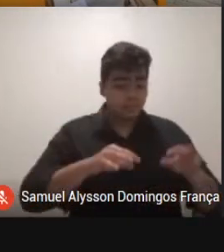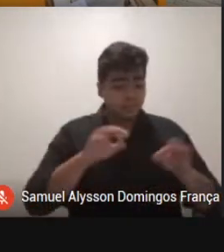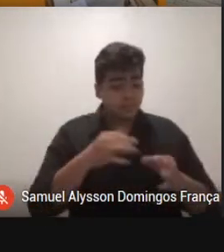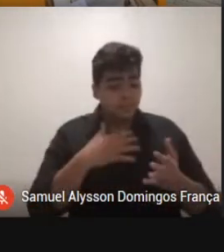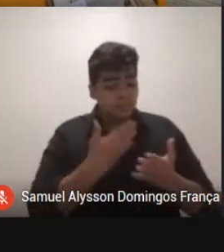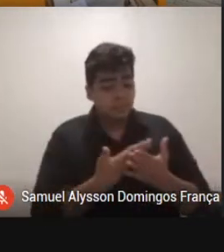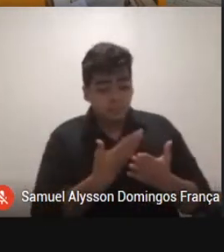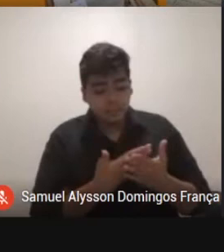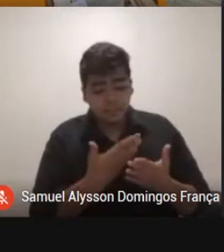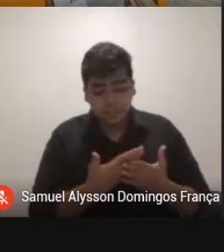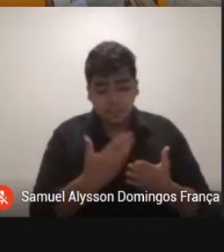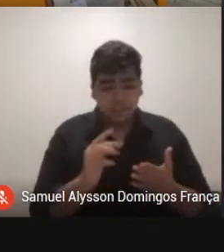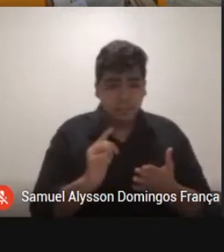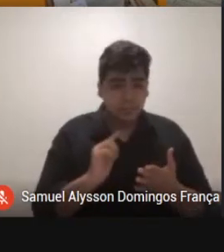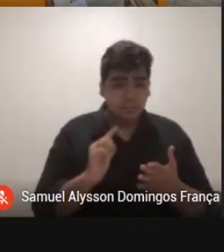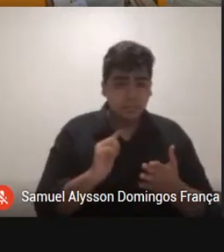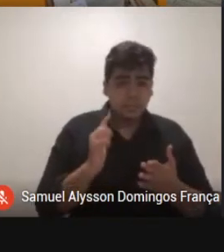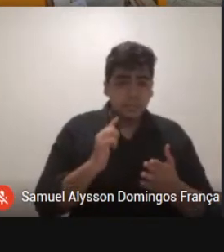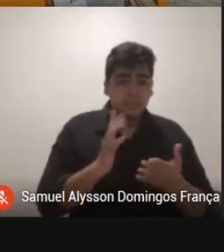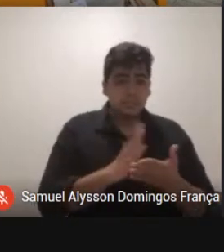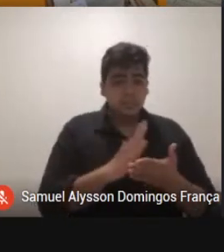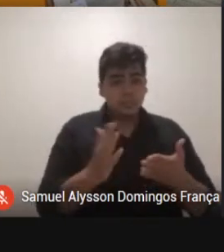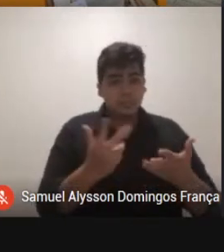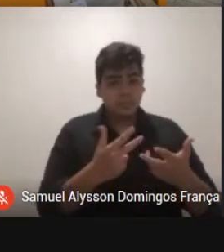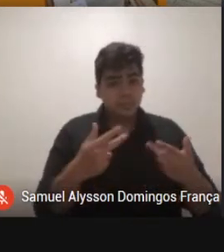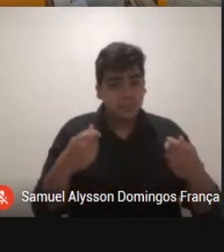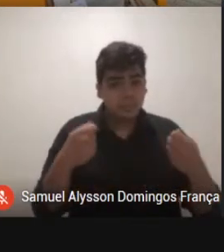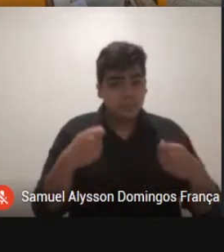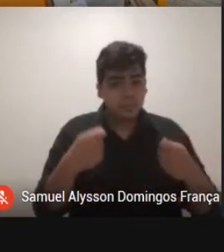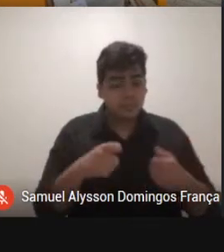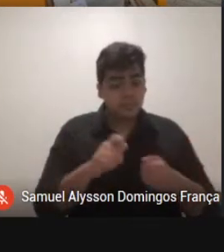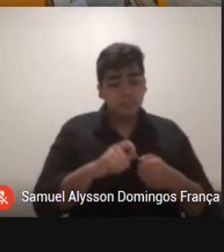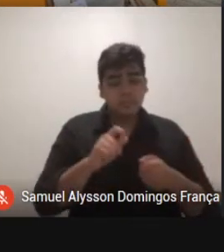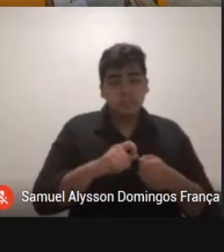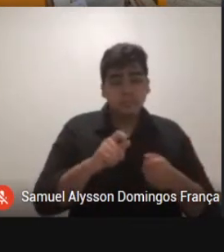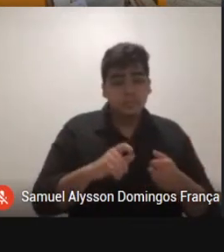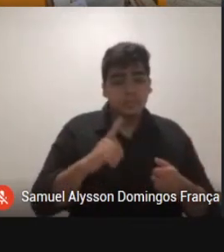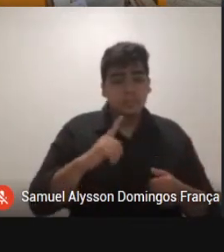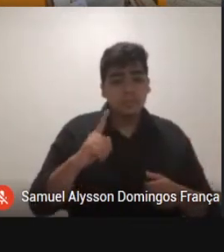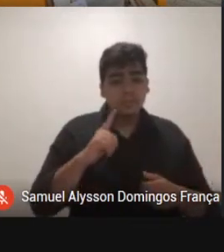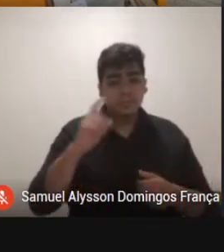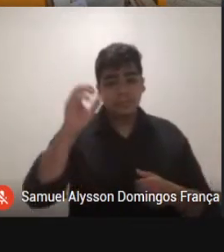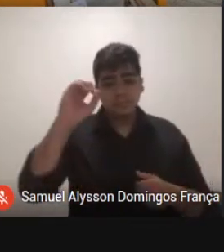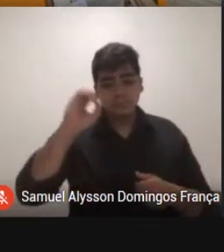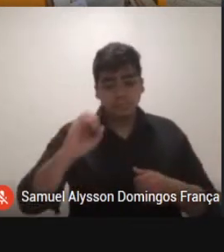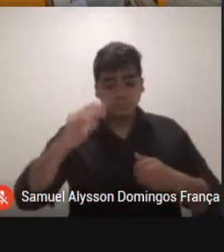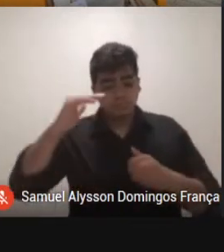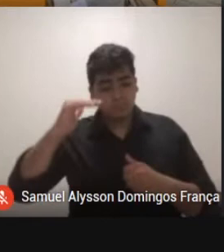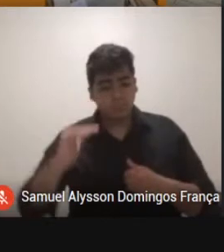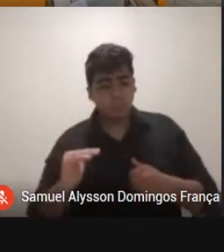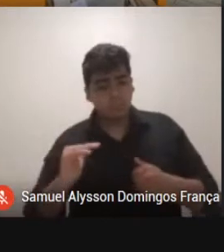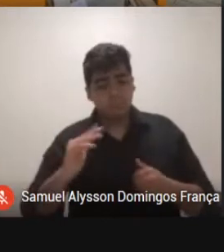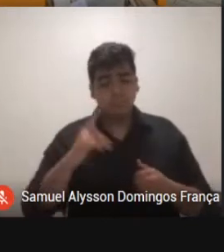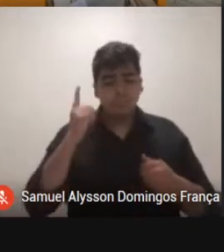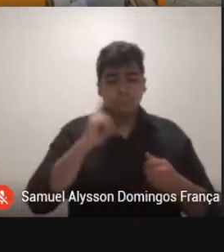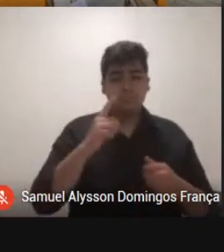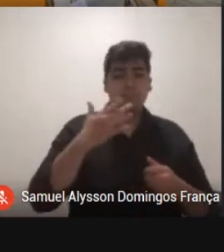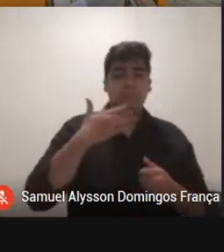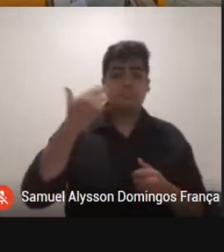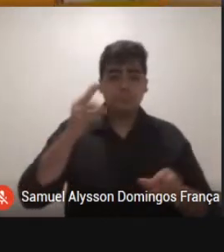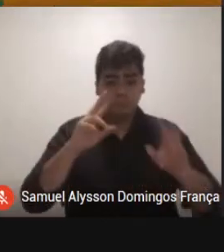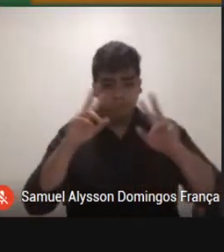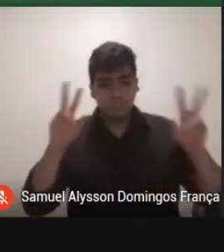regulagens que eram necessárias de serem feitas. A ela foi rebaixada também depois, para melhorar a visão de quem vinha com o